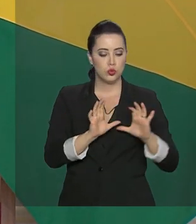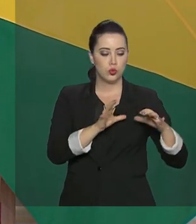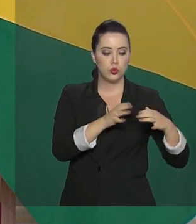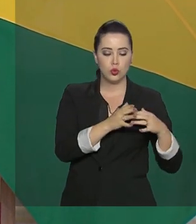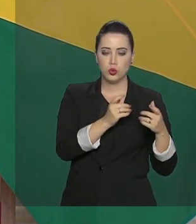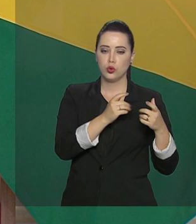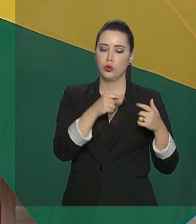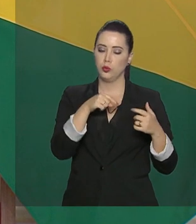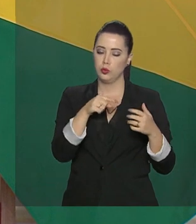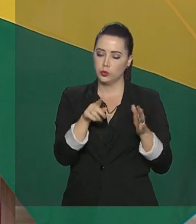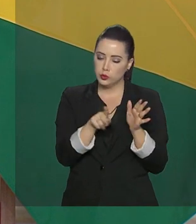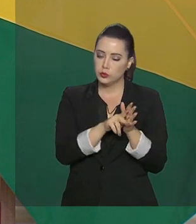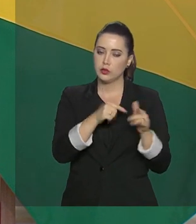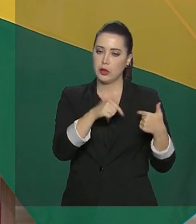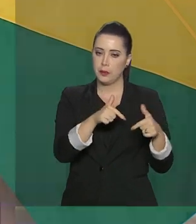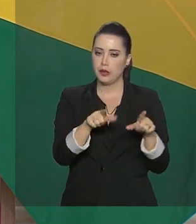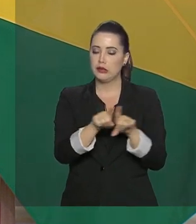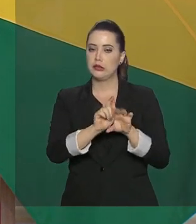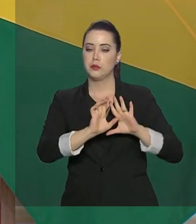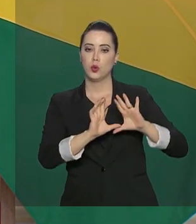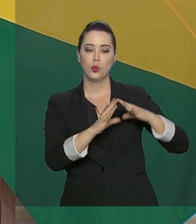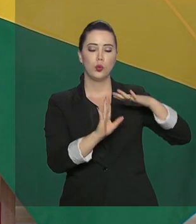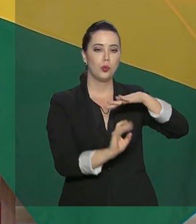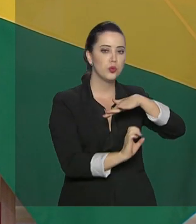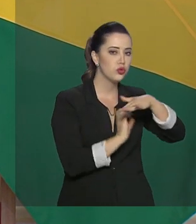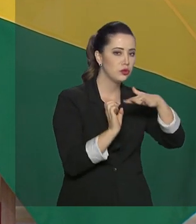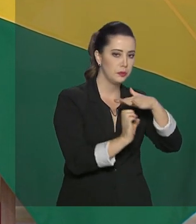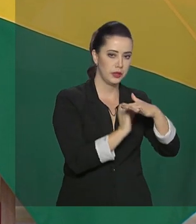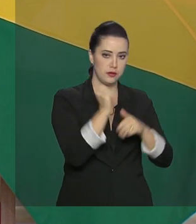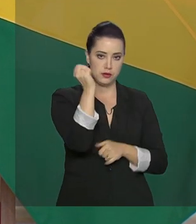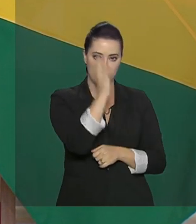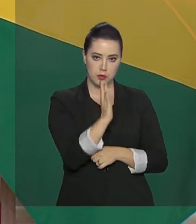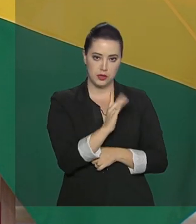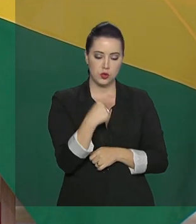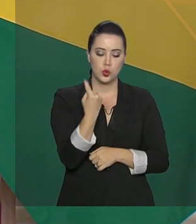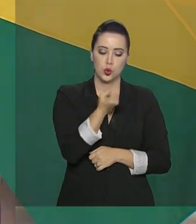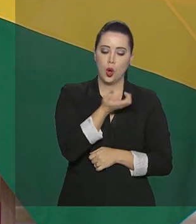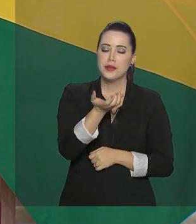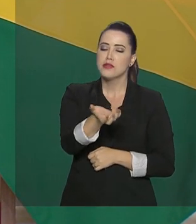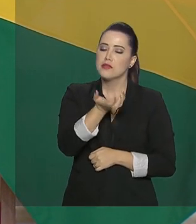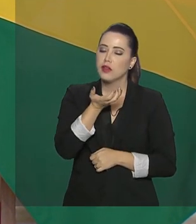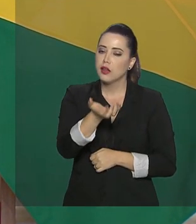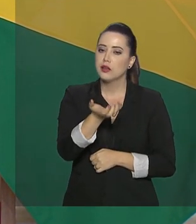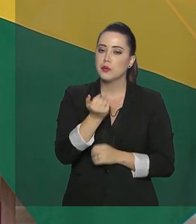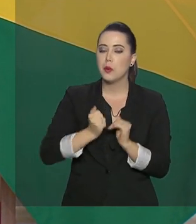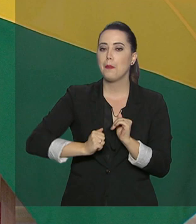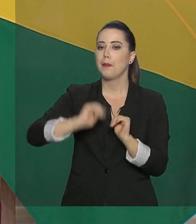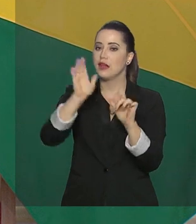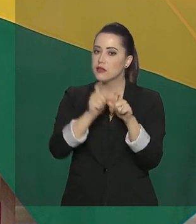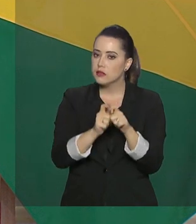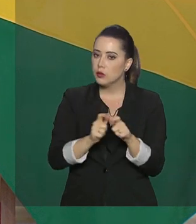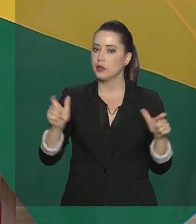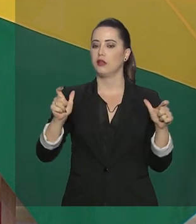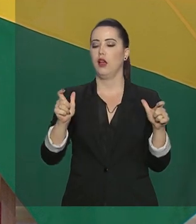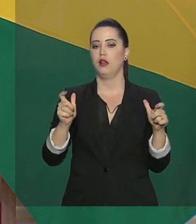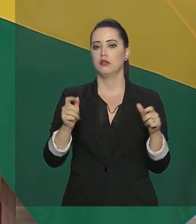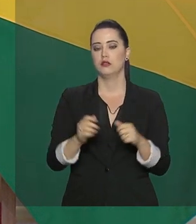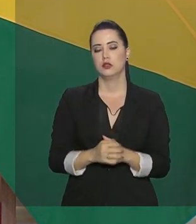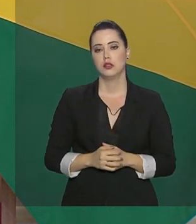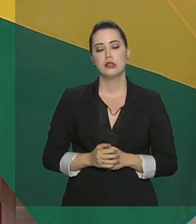bem como com o empresariado brasileiro nós queremos mais que ampliar